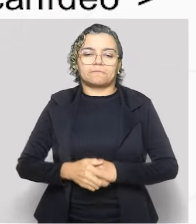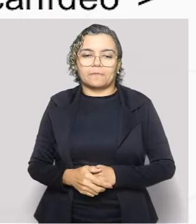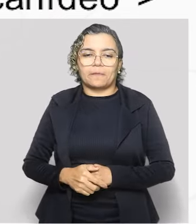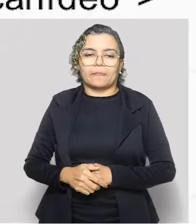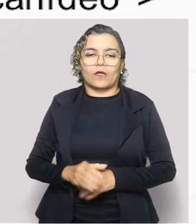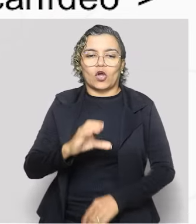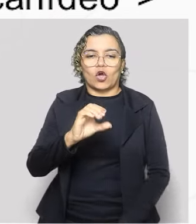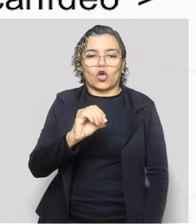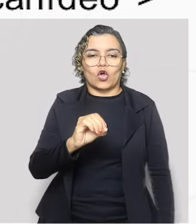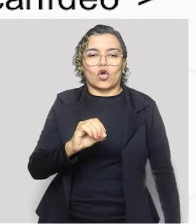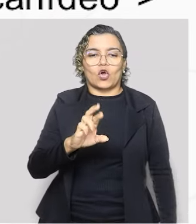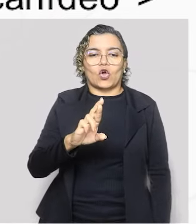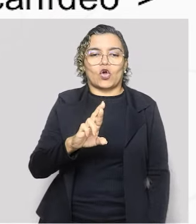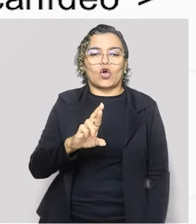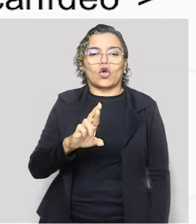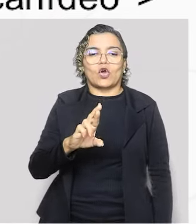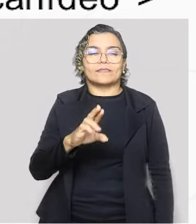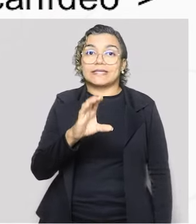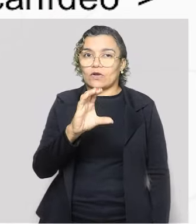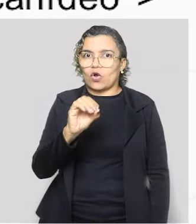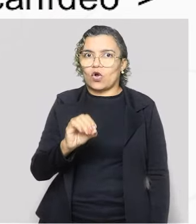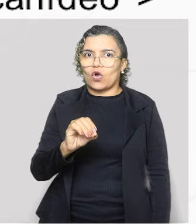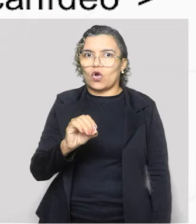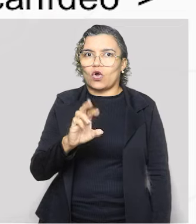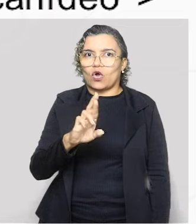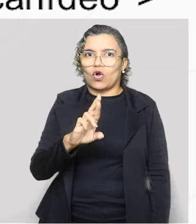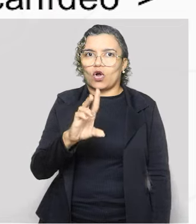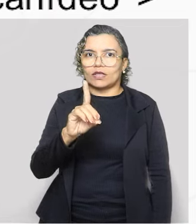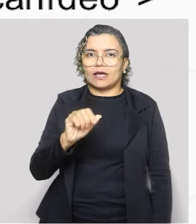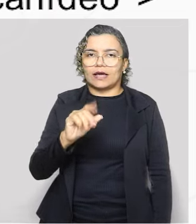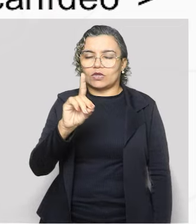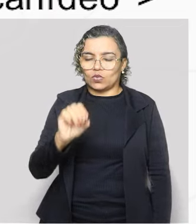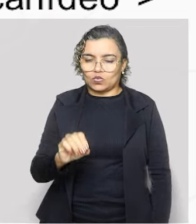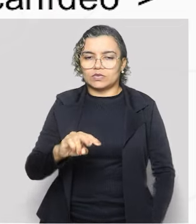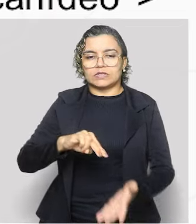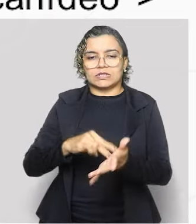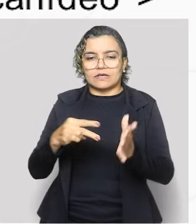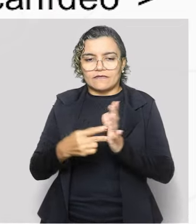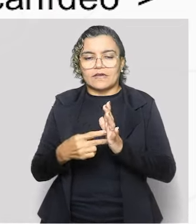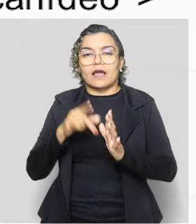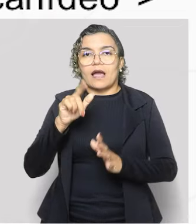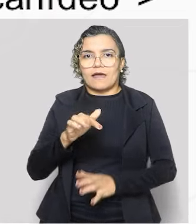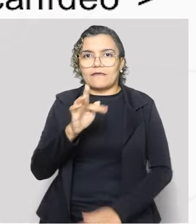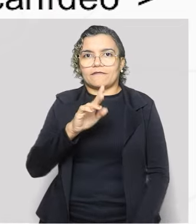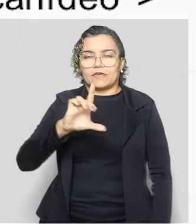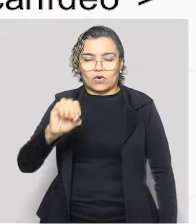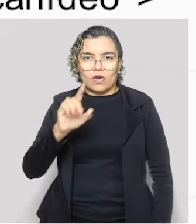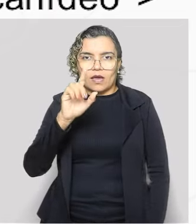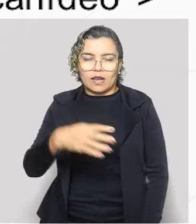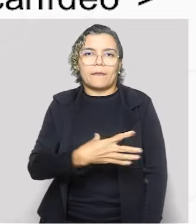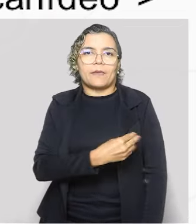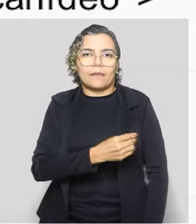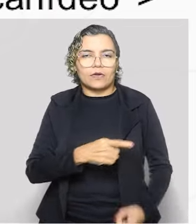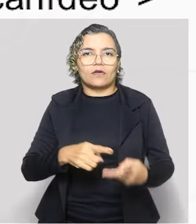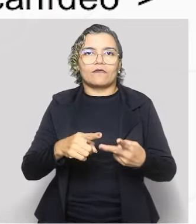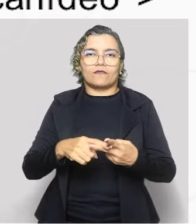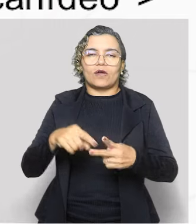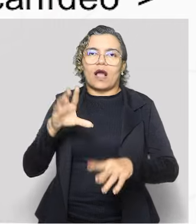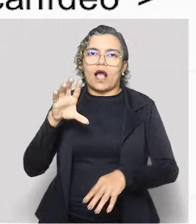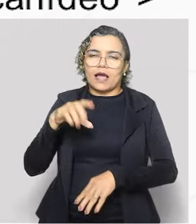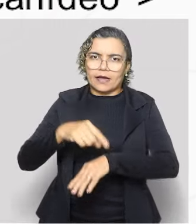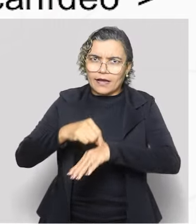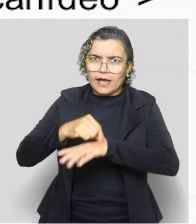cordado gente é um filo tá dentro do reino animal então ele é um cordado ele é um mamífero ele é carnívoro